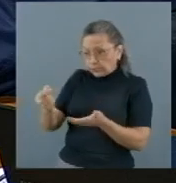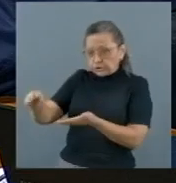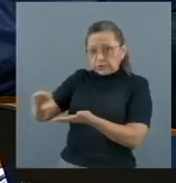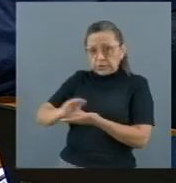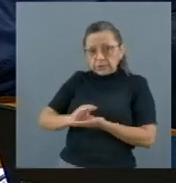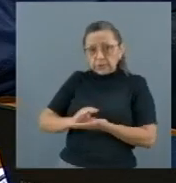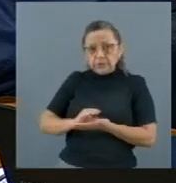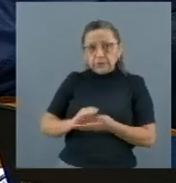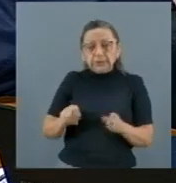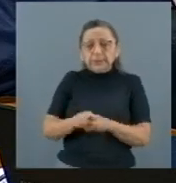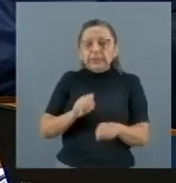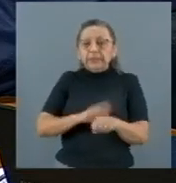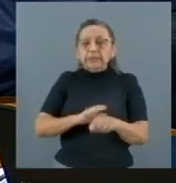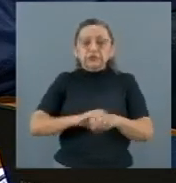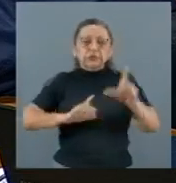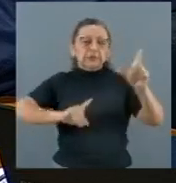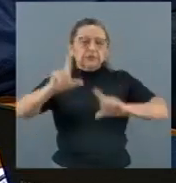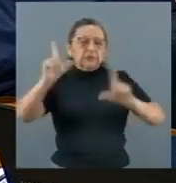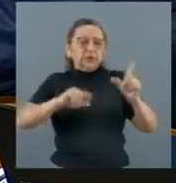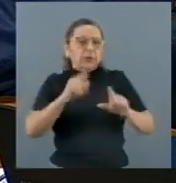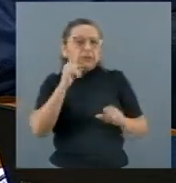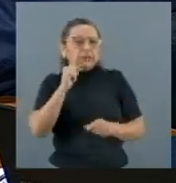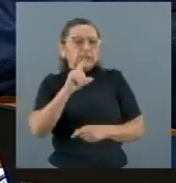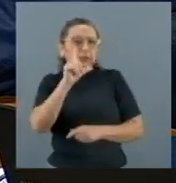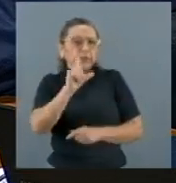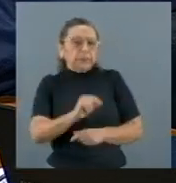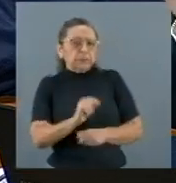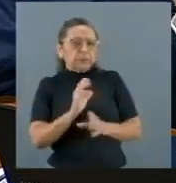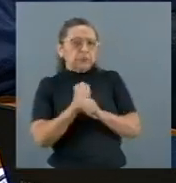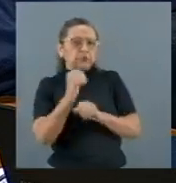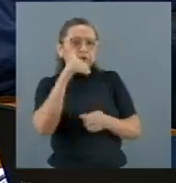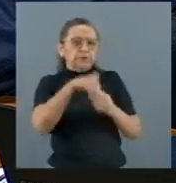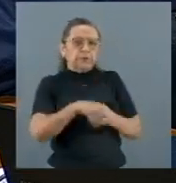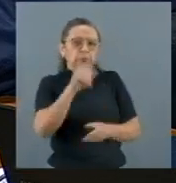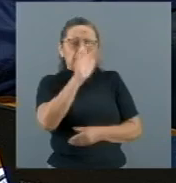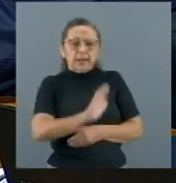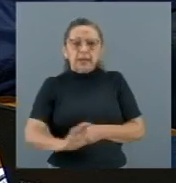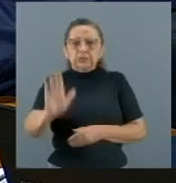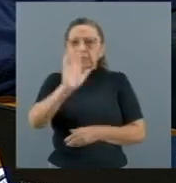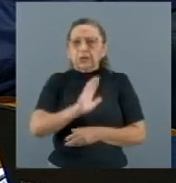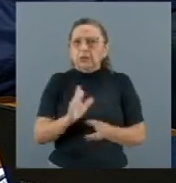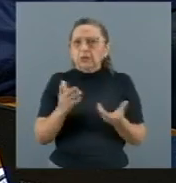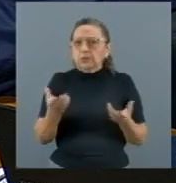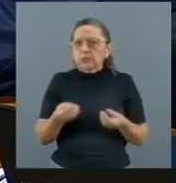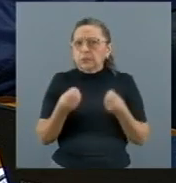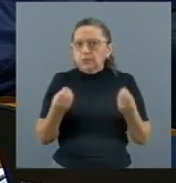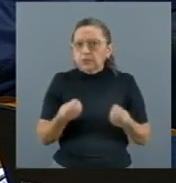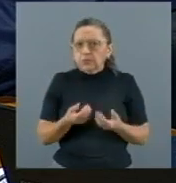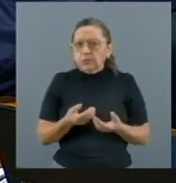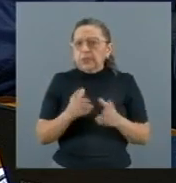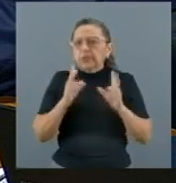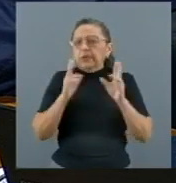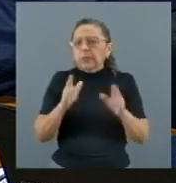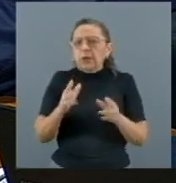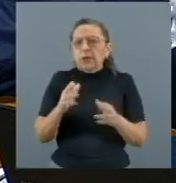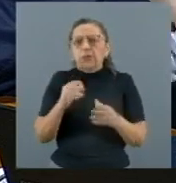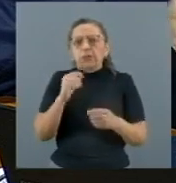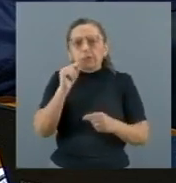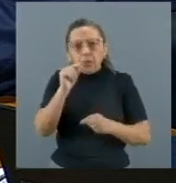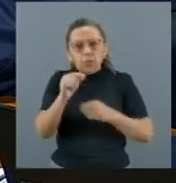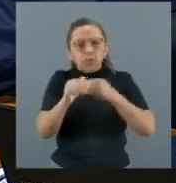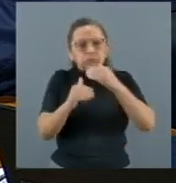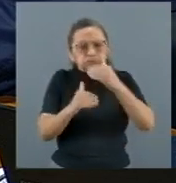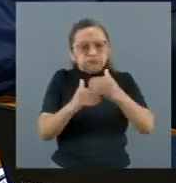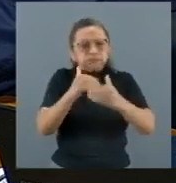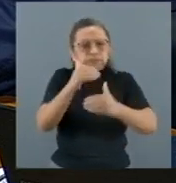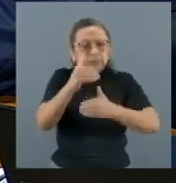ao tempo de televisão, precisavam de um número mínimo de votos de forma nacional, e com um sarrafo sendo erguido gradativamente a cada 4